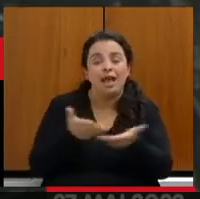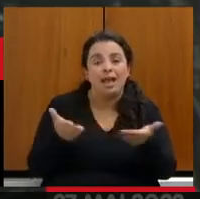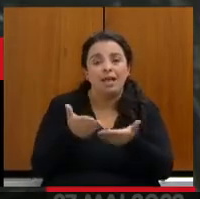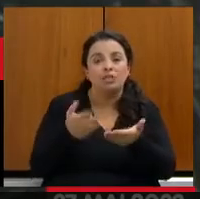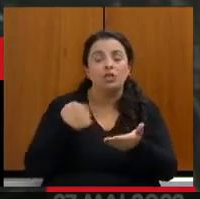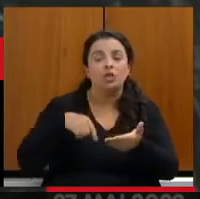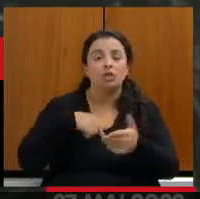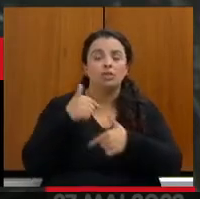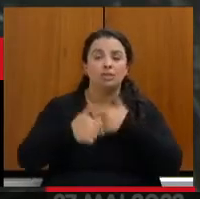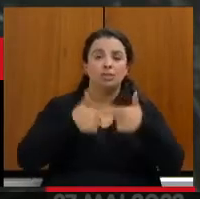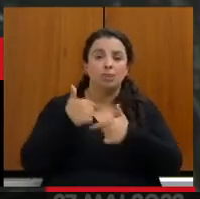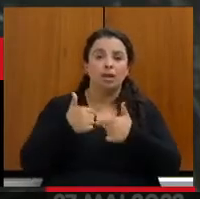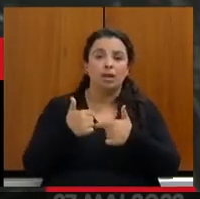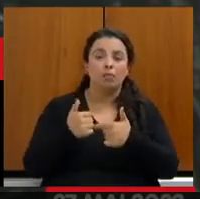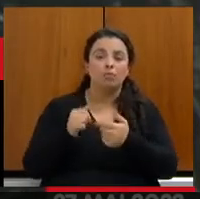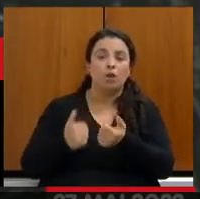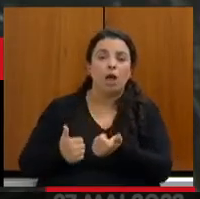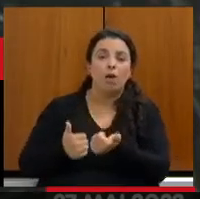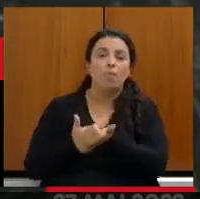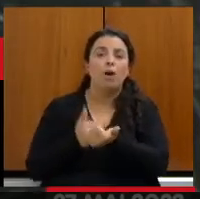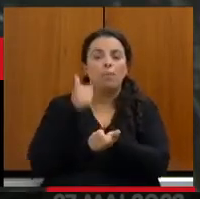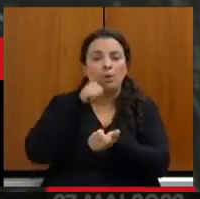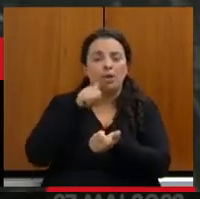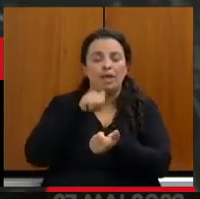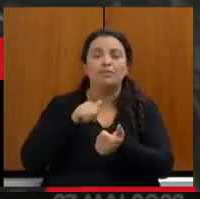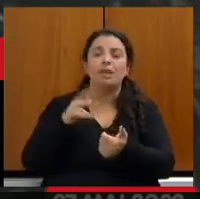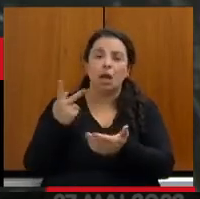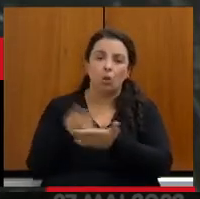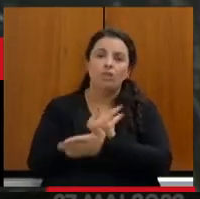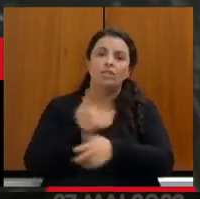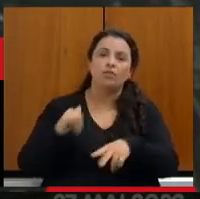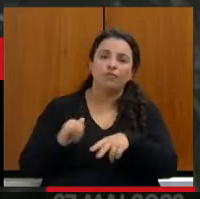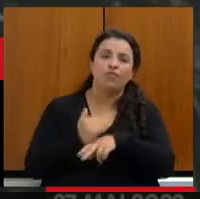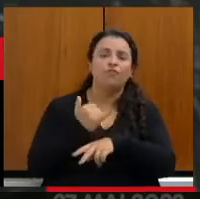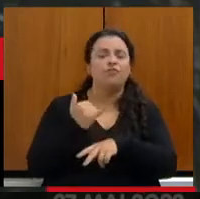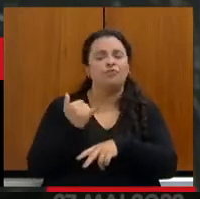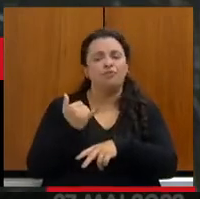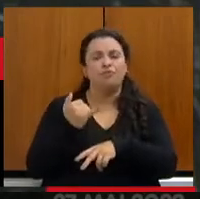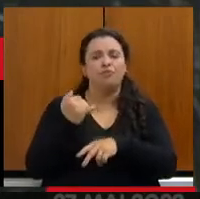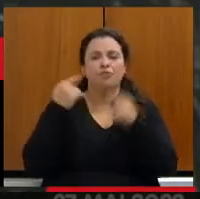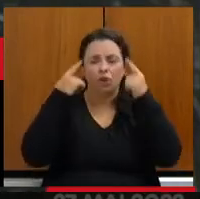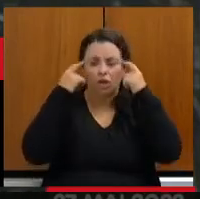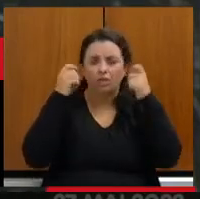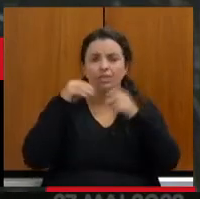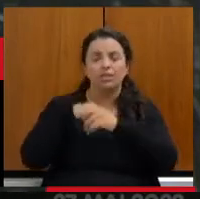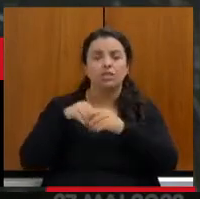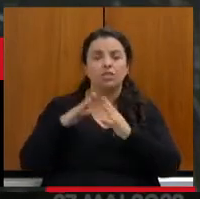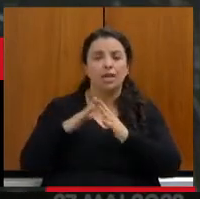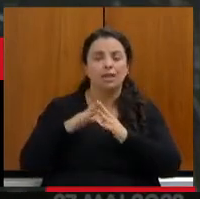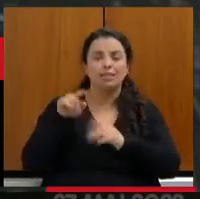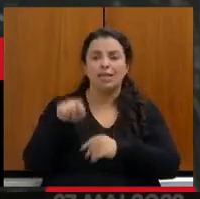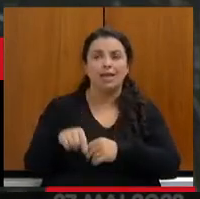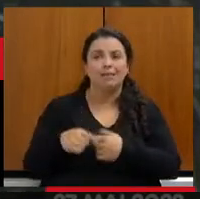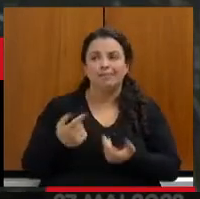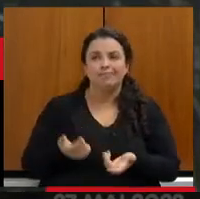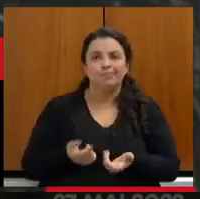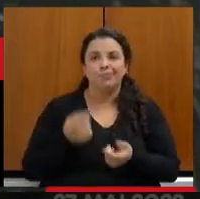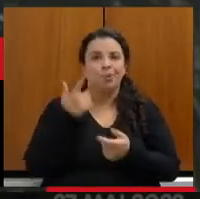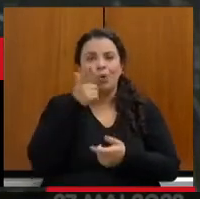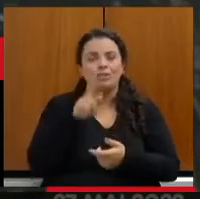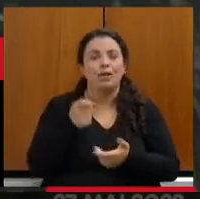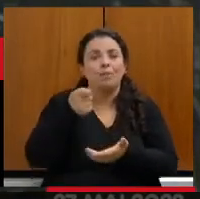passam por violência doméstica e que não têm condições financeiras de arcar com advogado